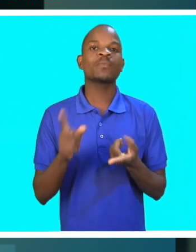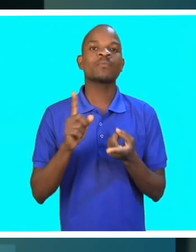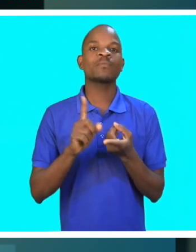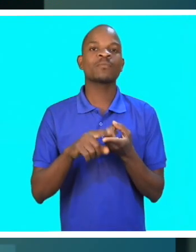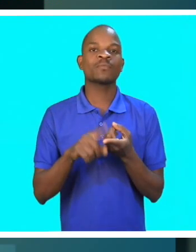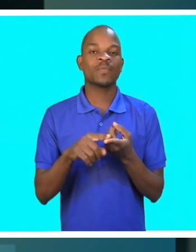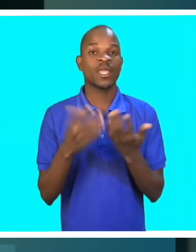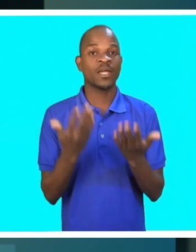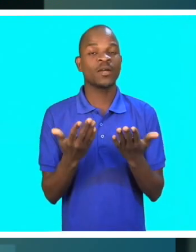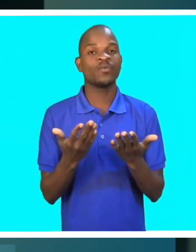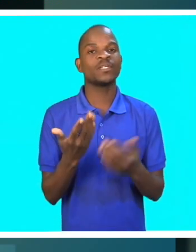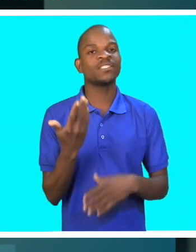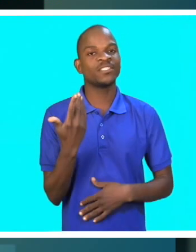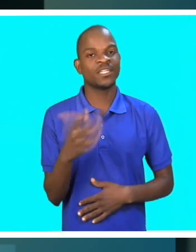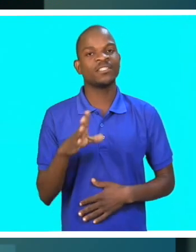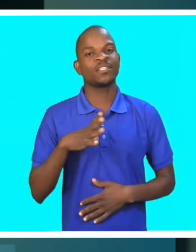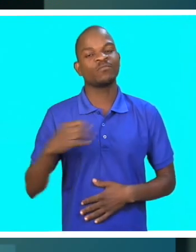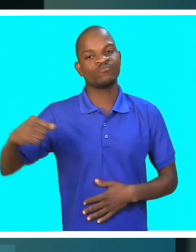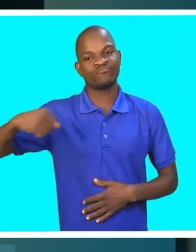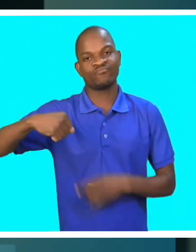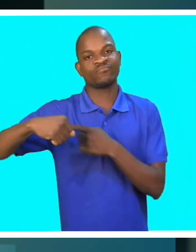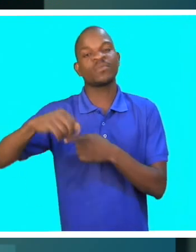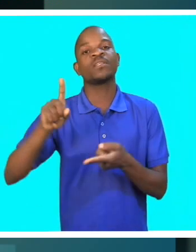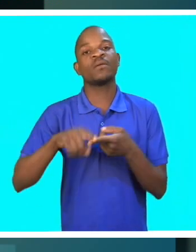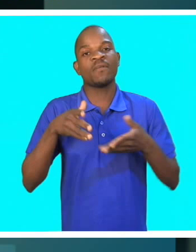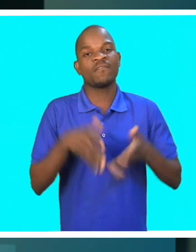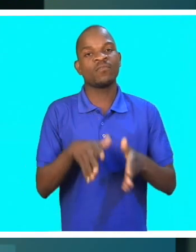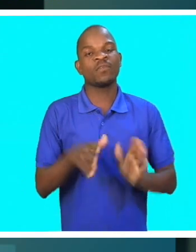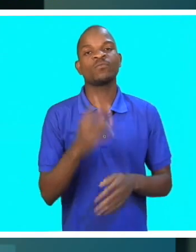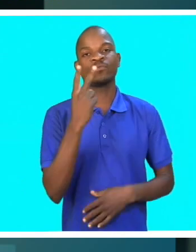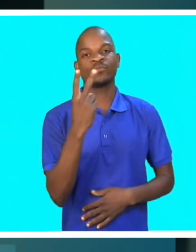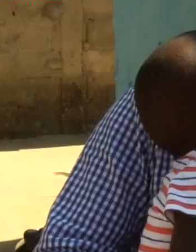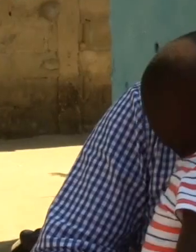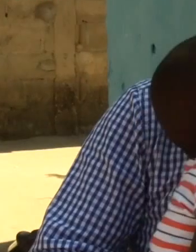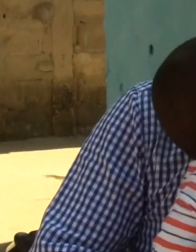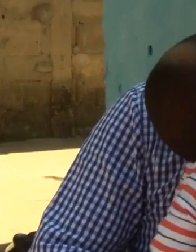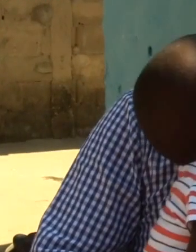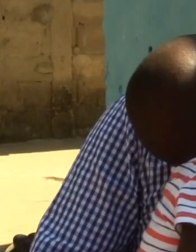caso. E neste momento tenho uma parceira que tem 2 filhos.